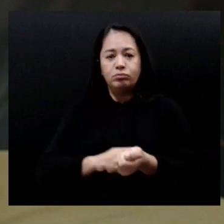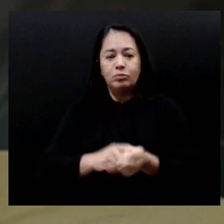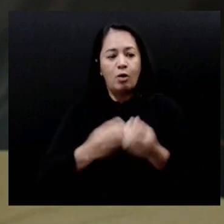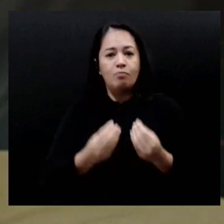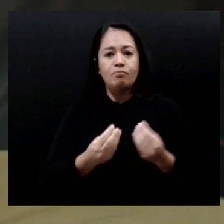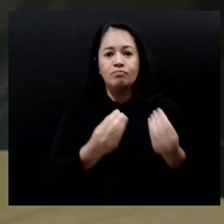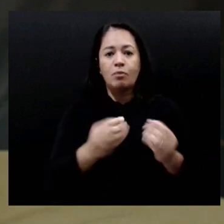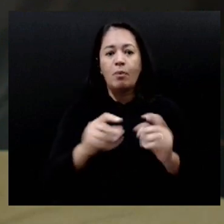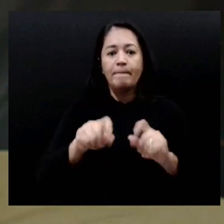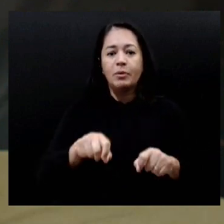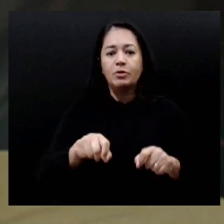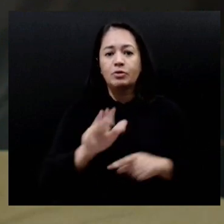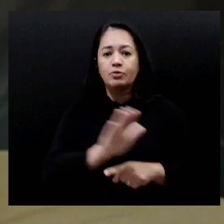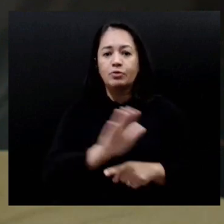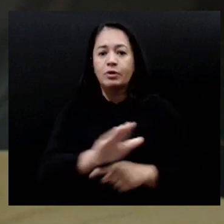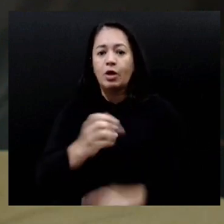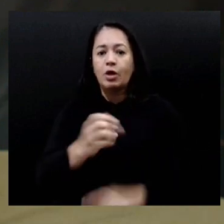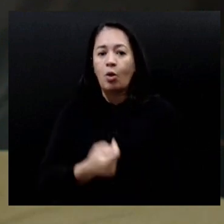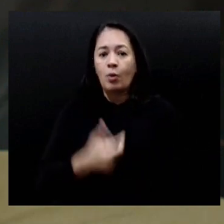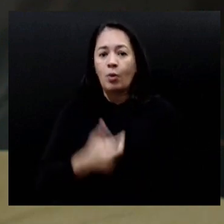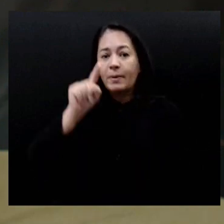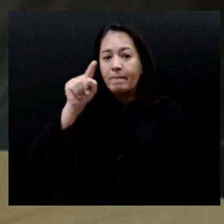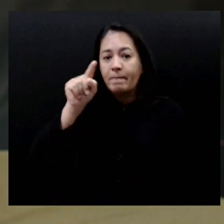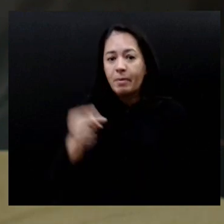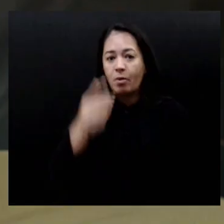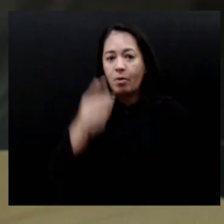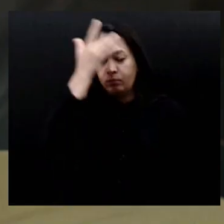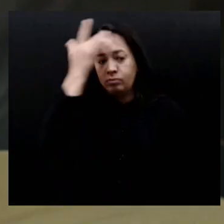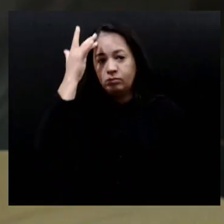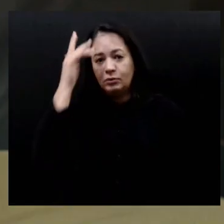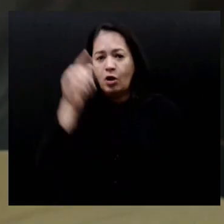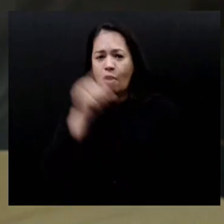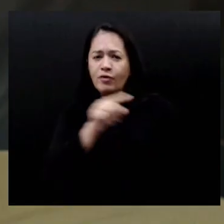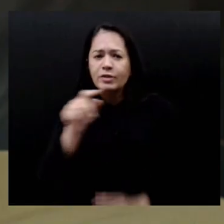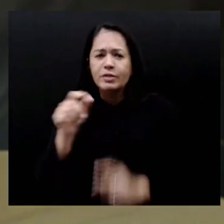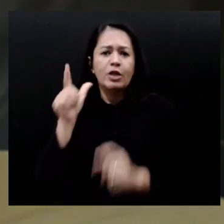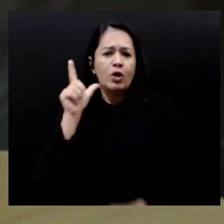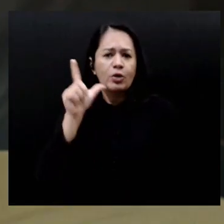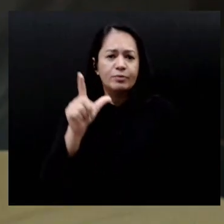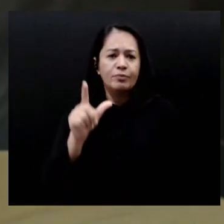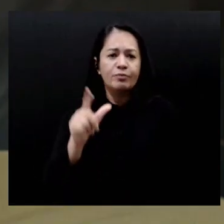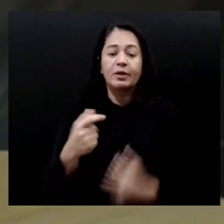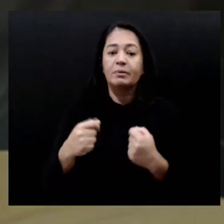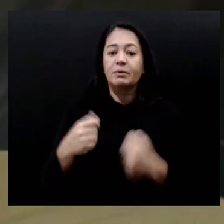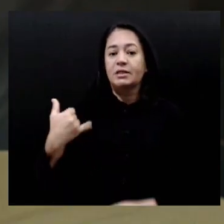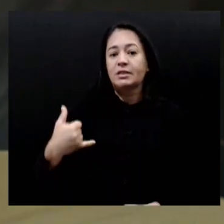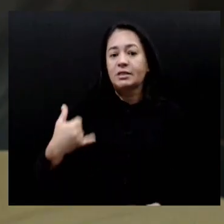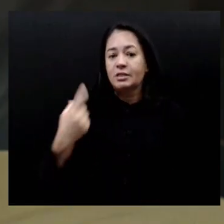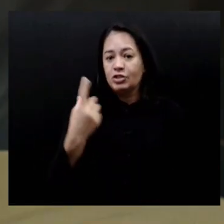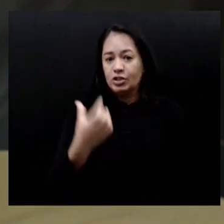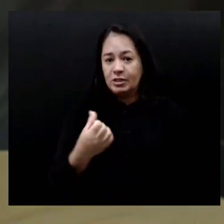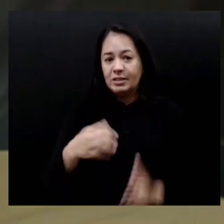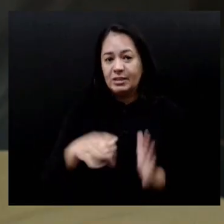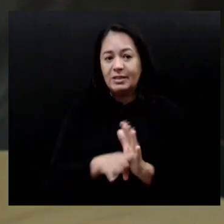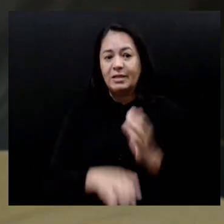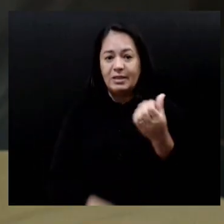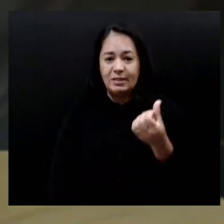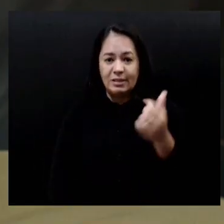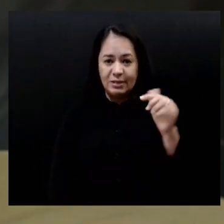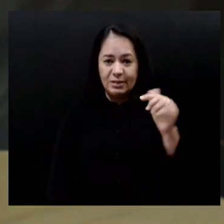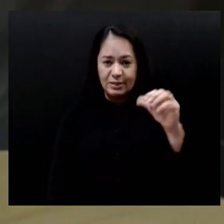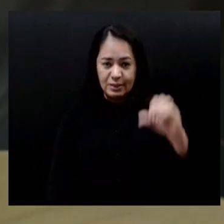1.000 pessoas, hein? Então, quem pode doar? Vamos lá. Ter entre 16 e 69 anos, menores de 18 precisam